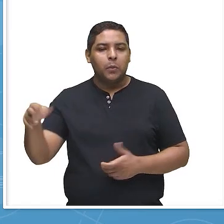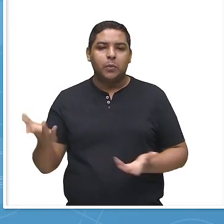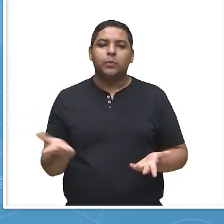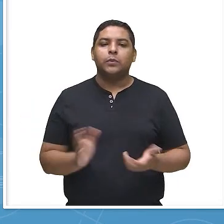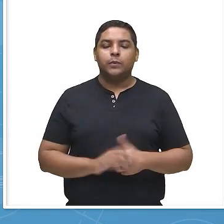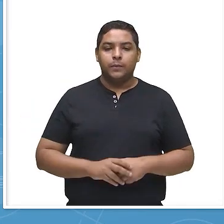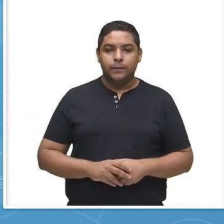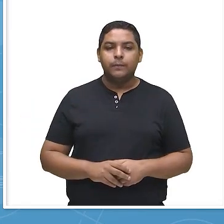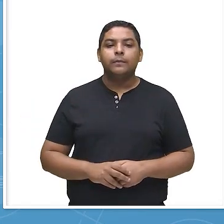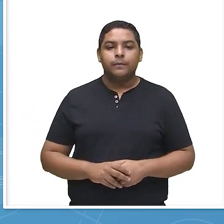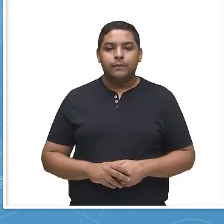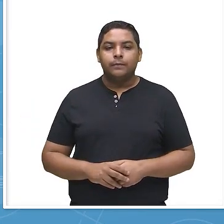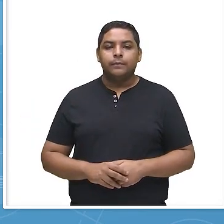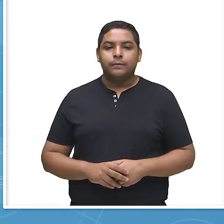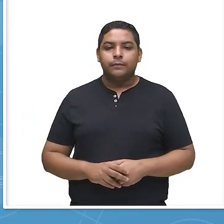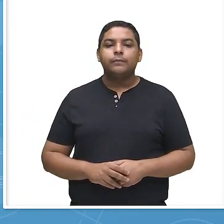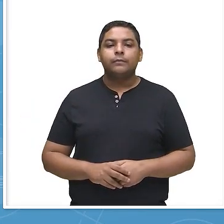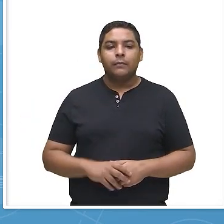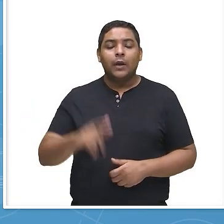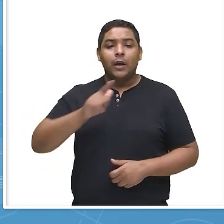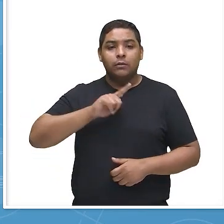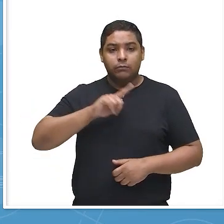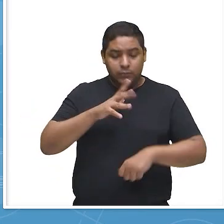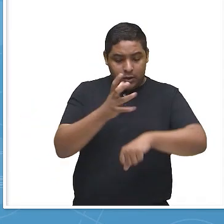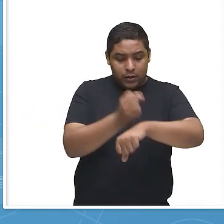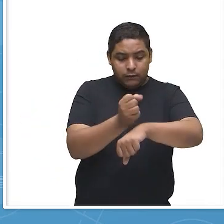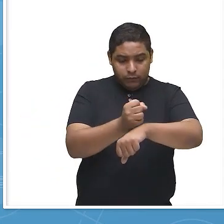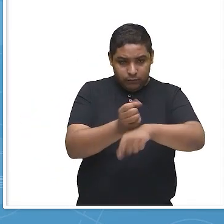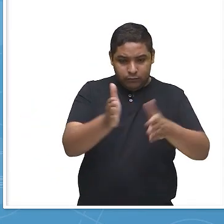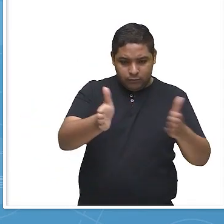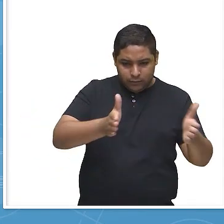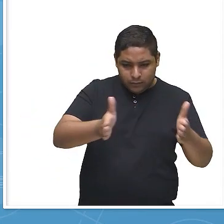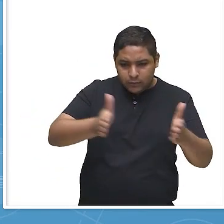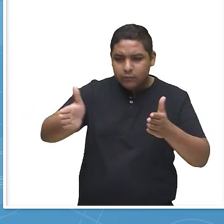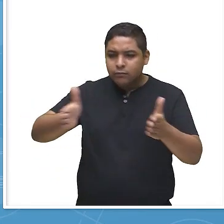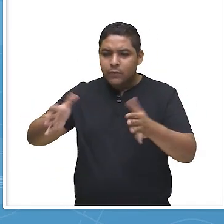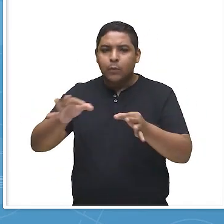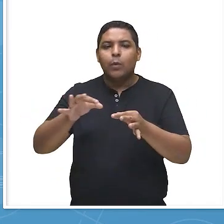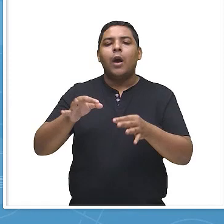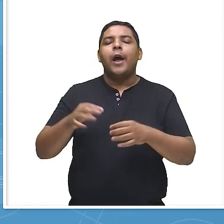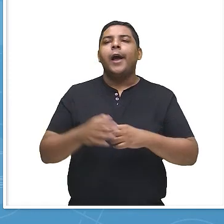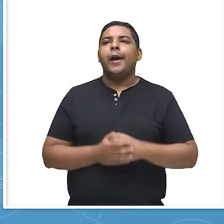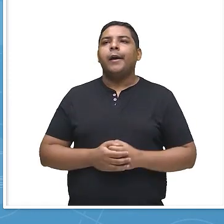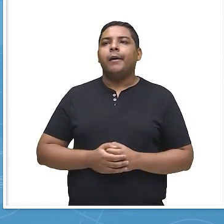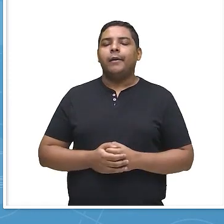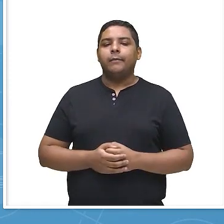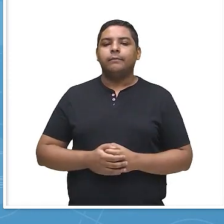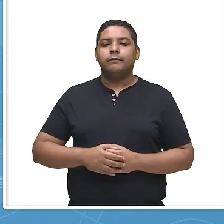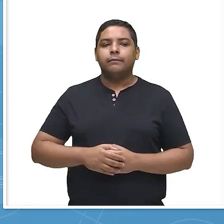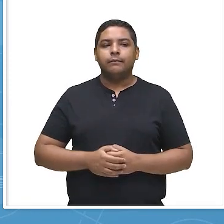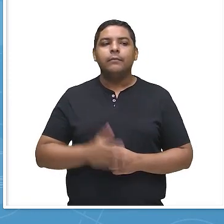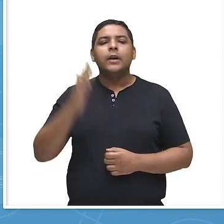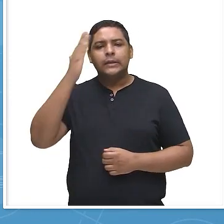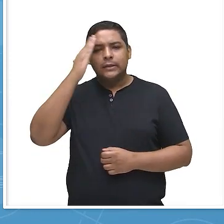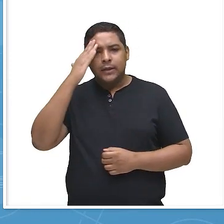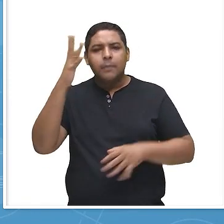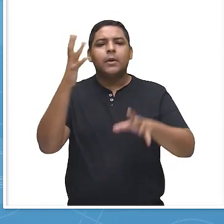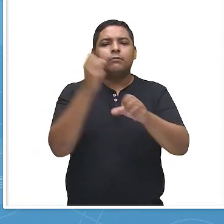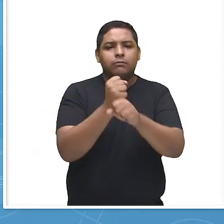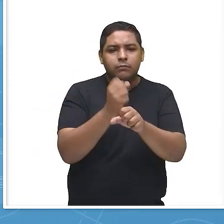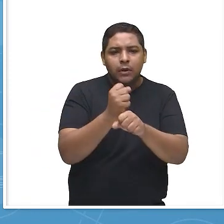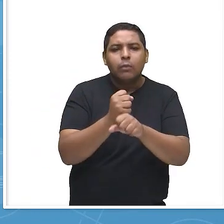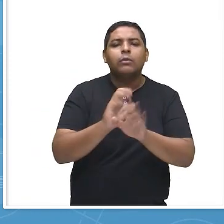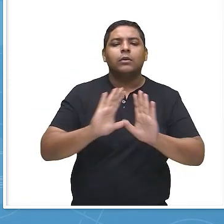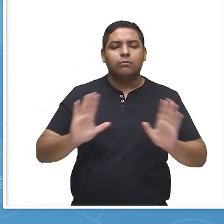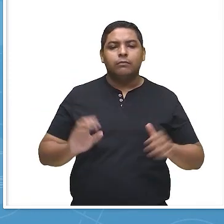classificar o tempo na medida. Então, nós classificamos o tempo de forma histórica e também classificamos o